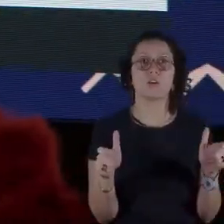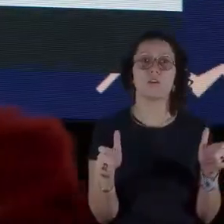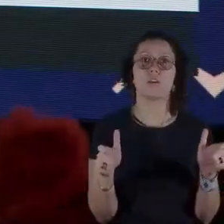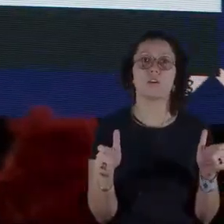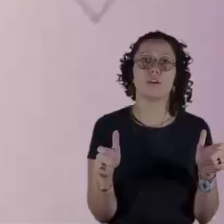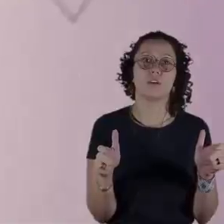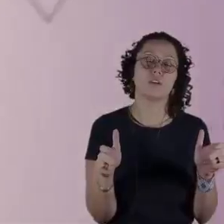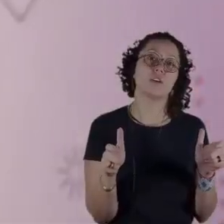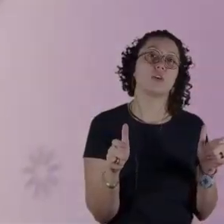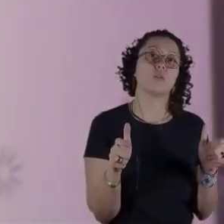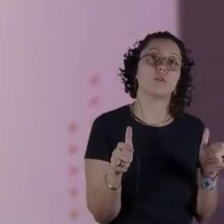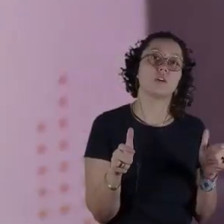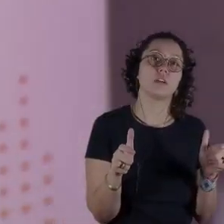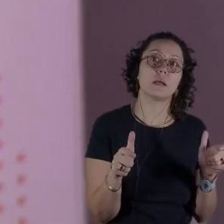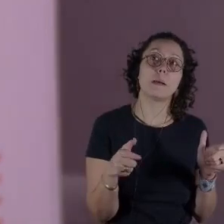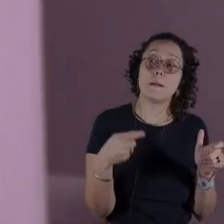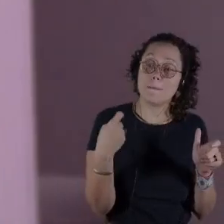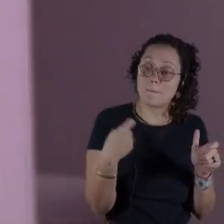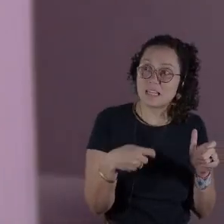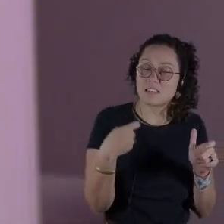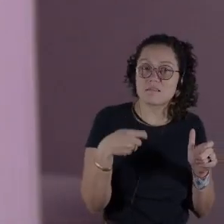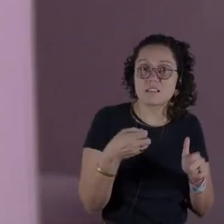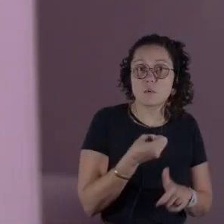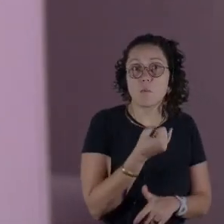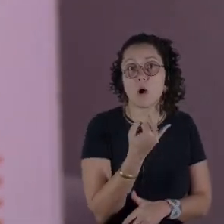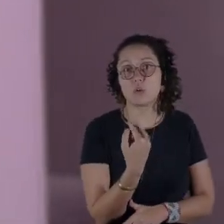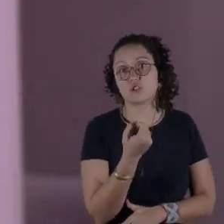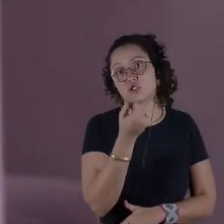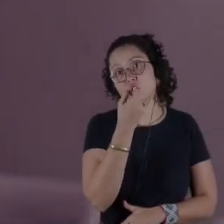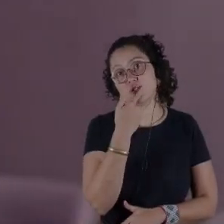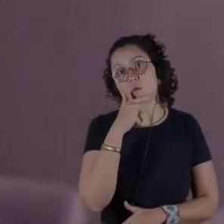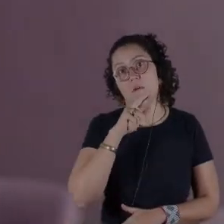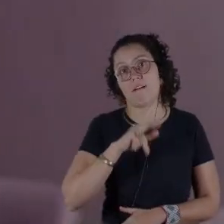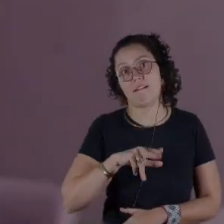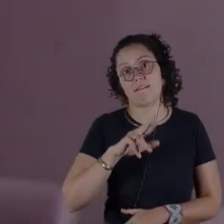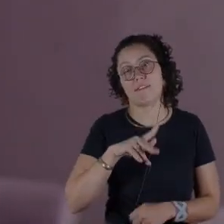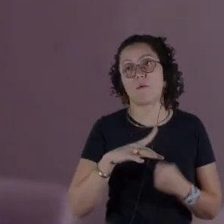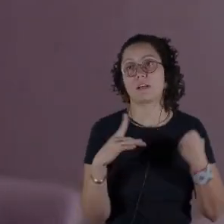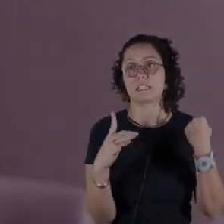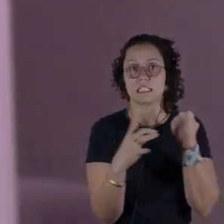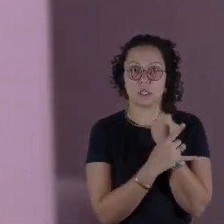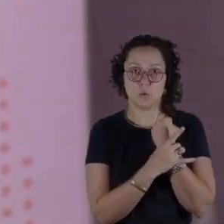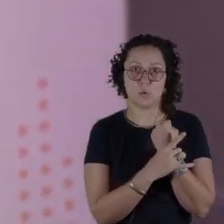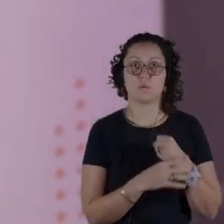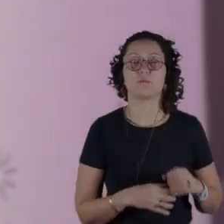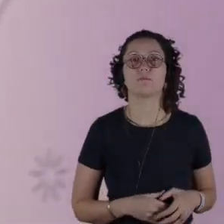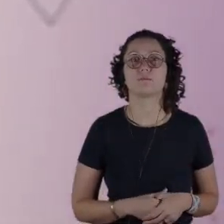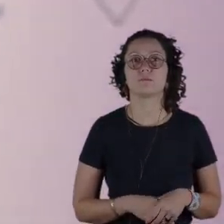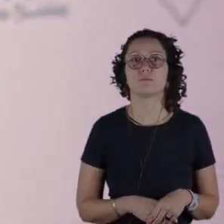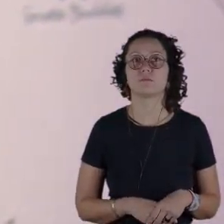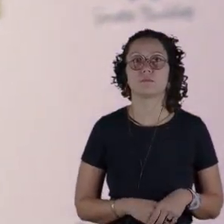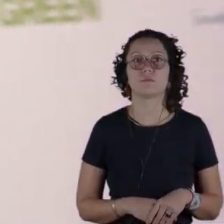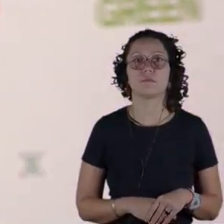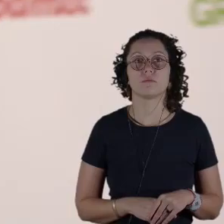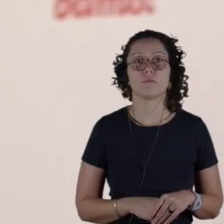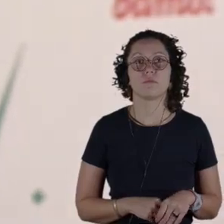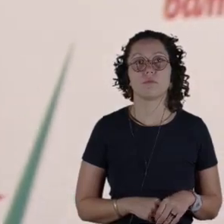que não são seguros. Quando são doenças primárias.